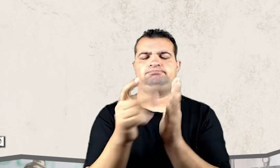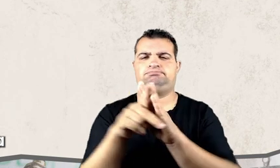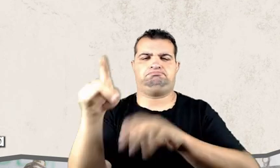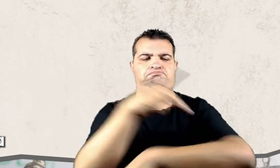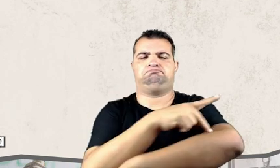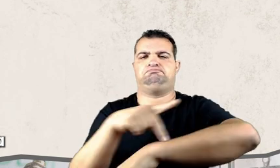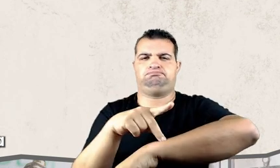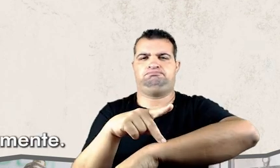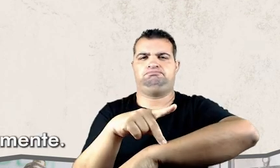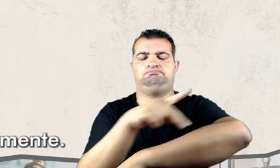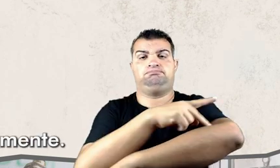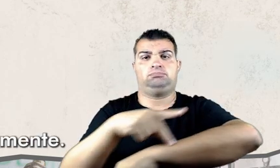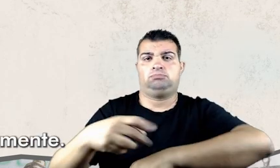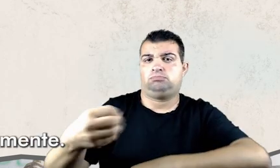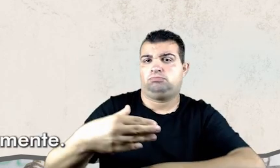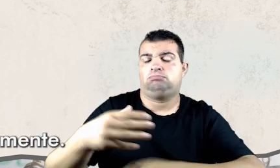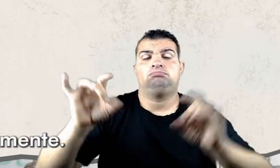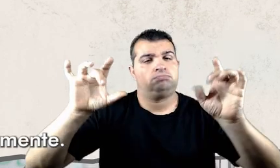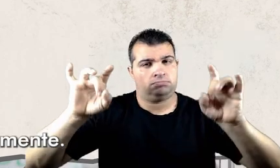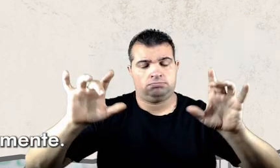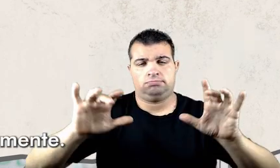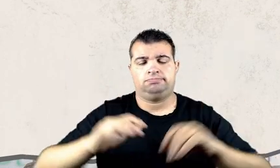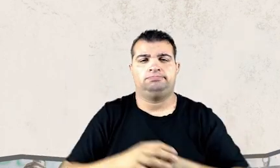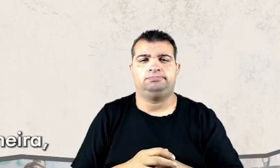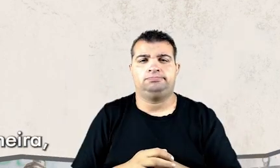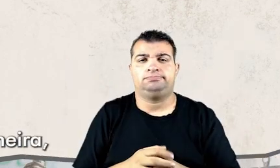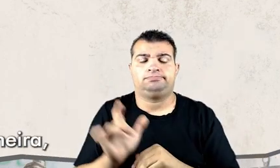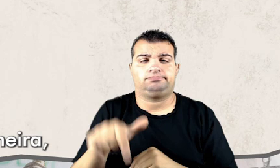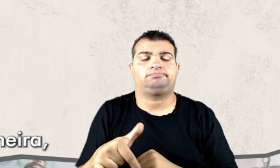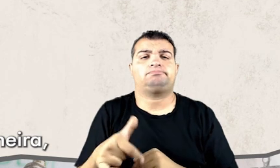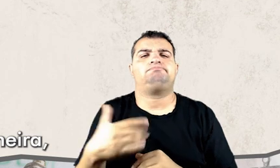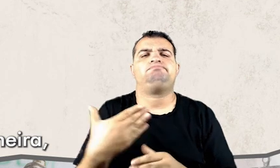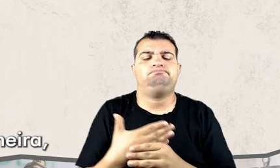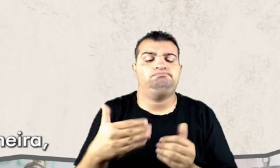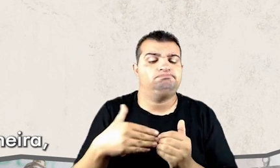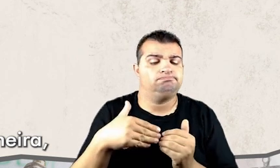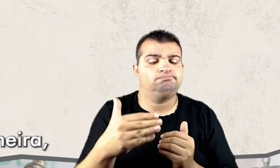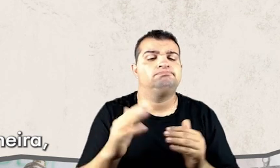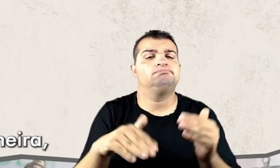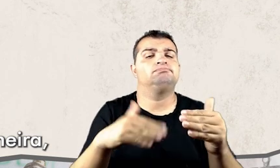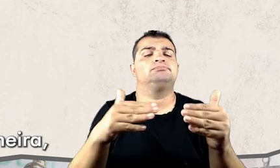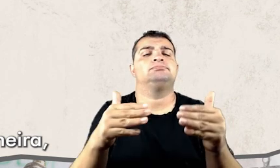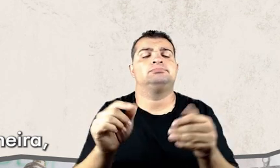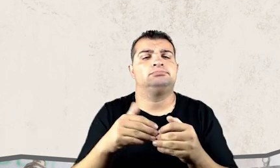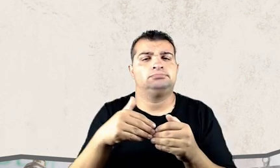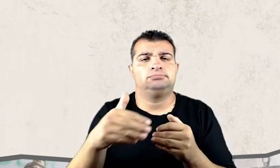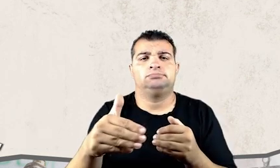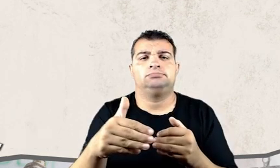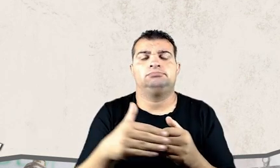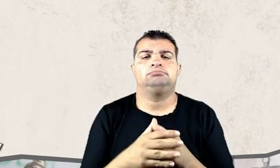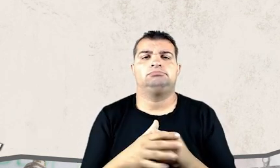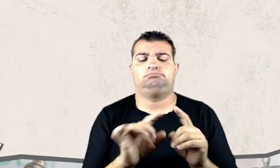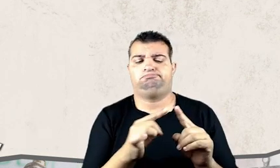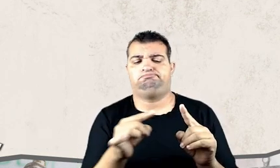demandada pela pedagogia nova especificamente. E esse processo se dá de tal maneira